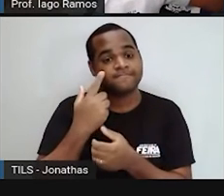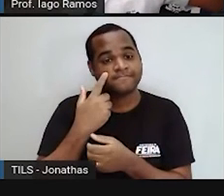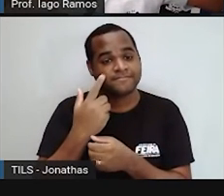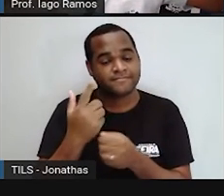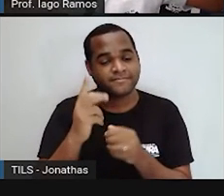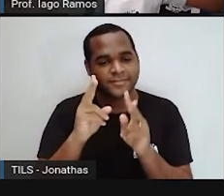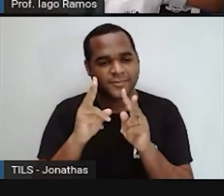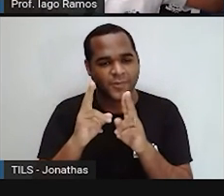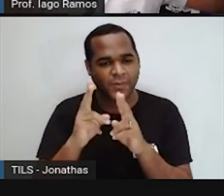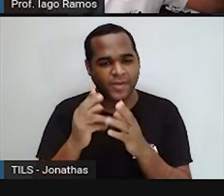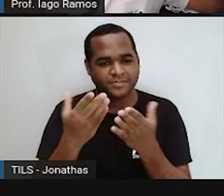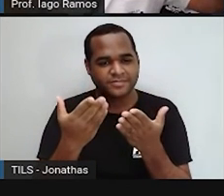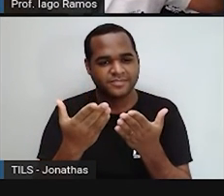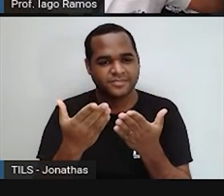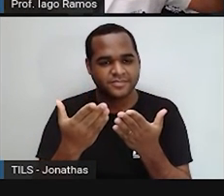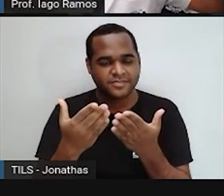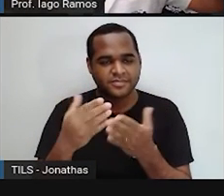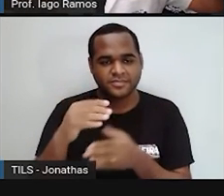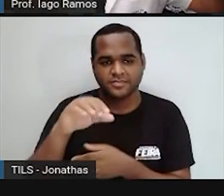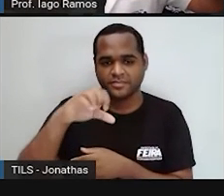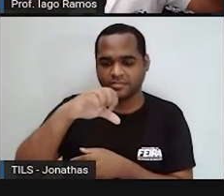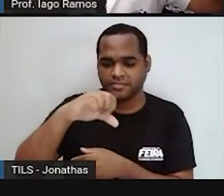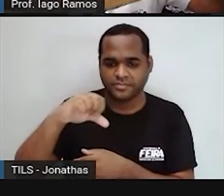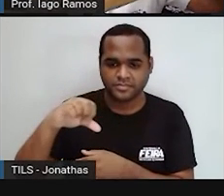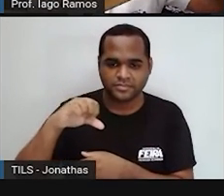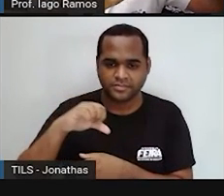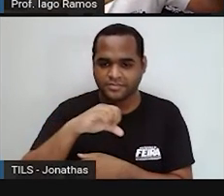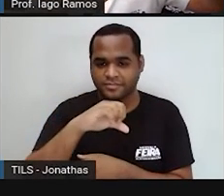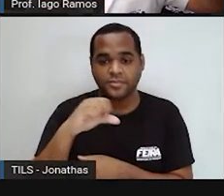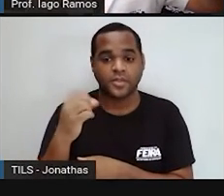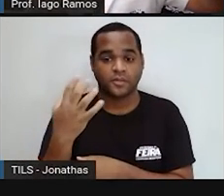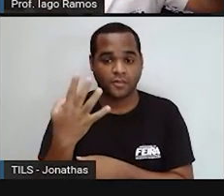desse jeitinho aqui ó nove quadrados